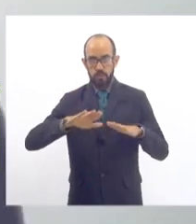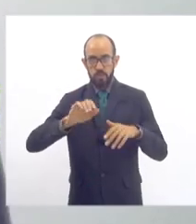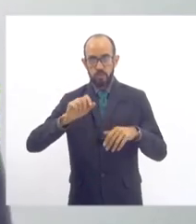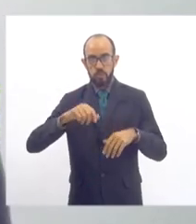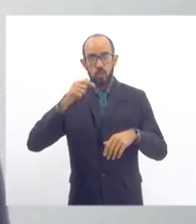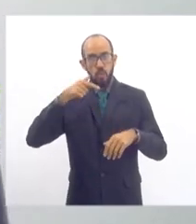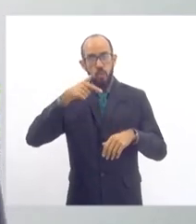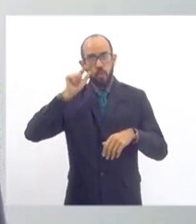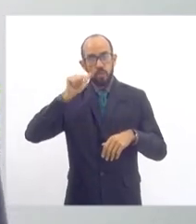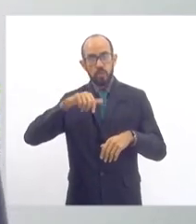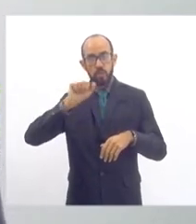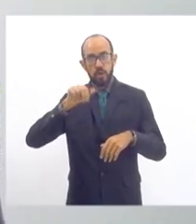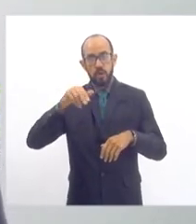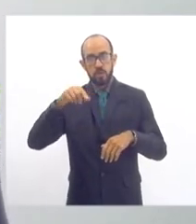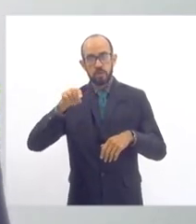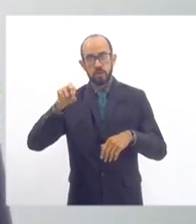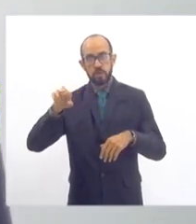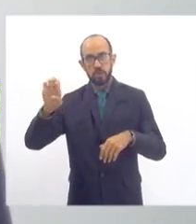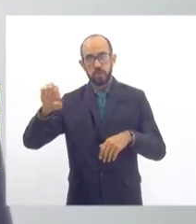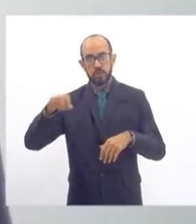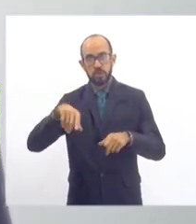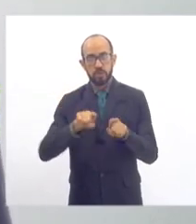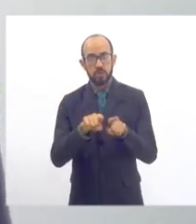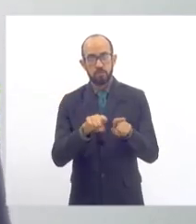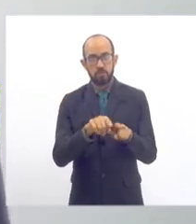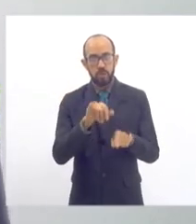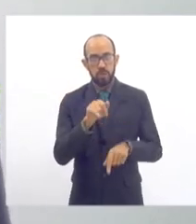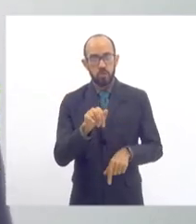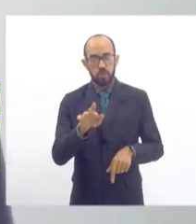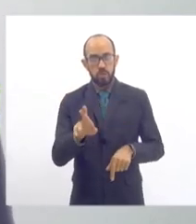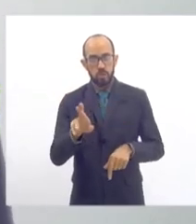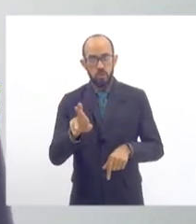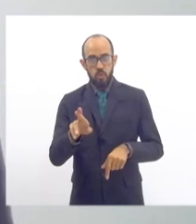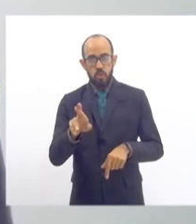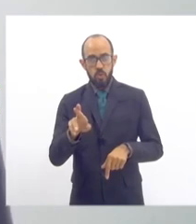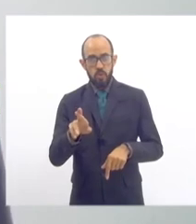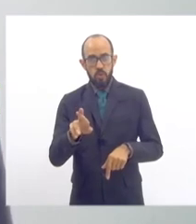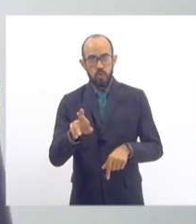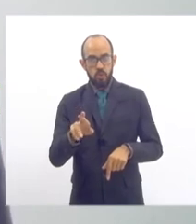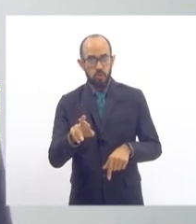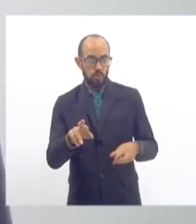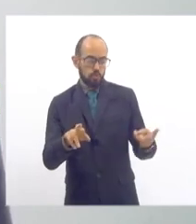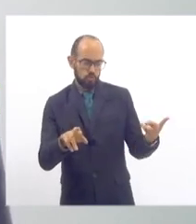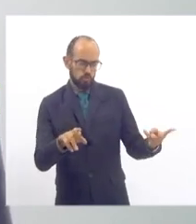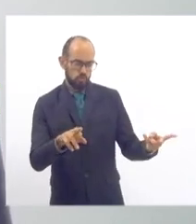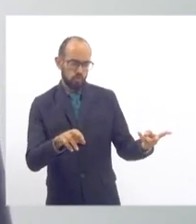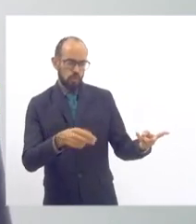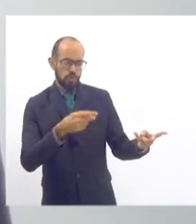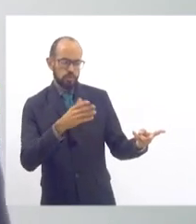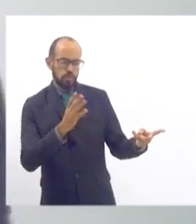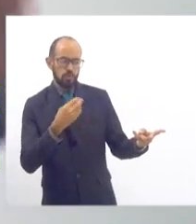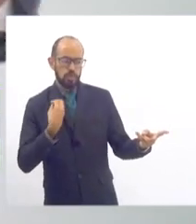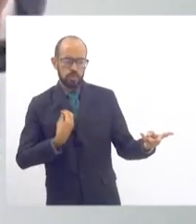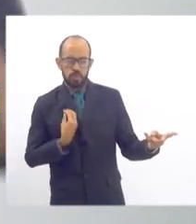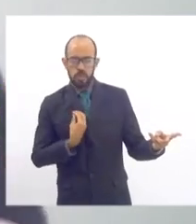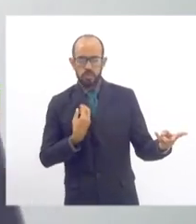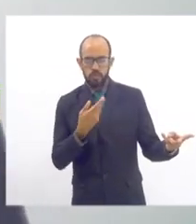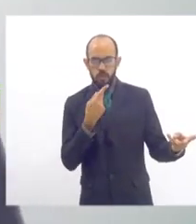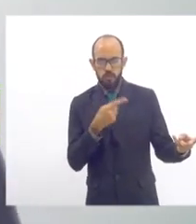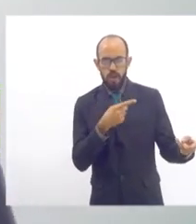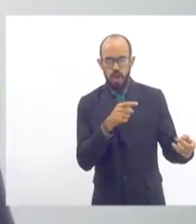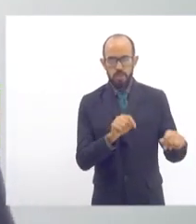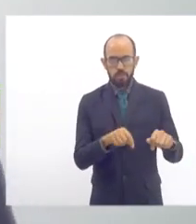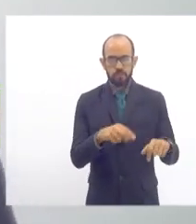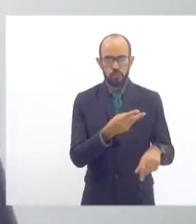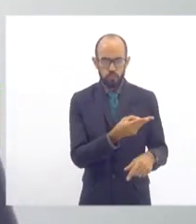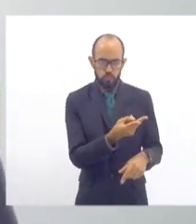o Igor estão aqui. É muito ruim falar com de quem não está presente, mas como estão os dois, eu vou até ser indelicado e apontar. Os dois servidores, o Alexandre também é um servidor